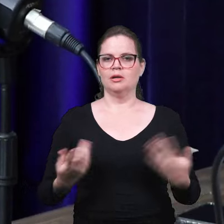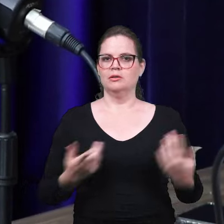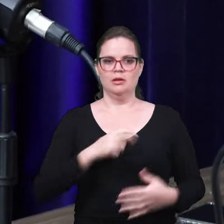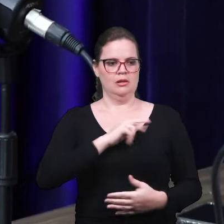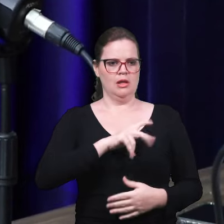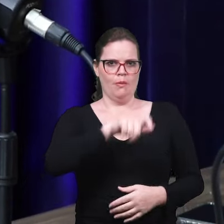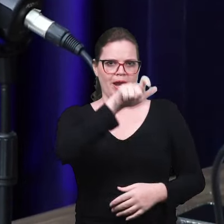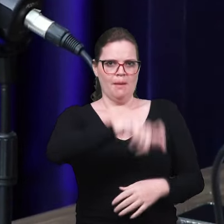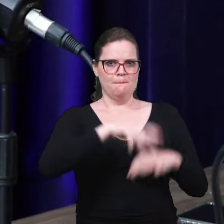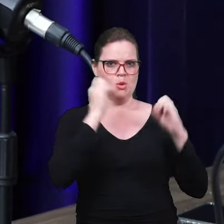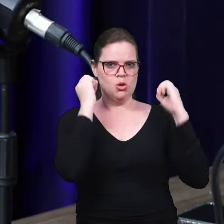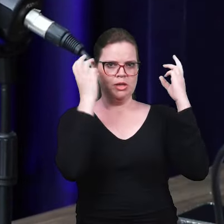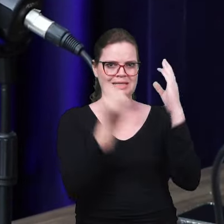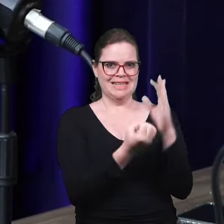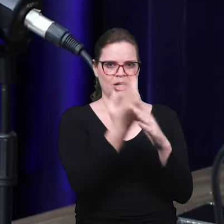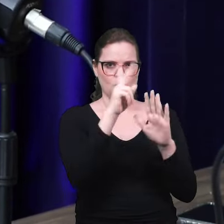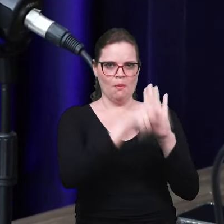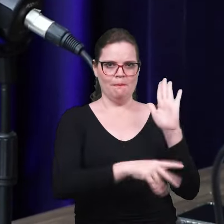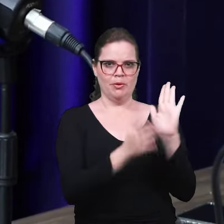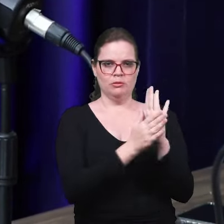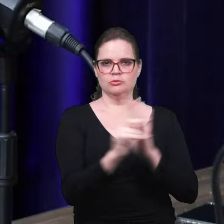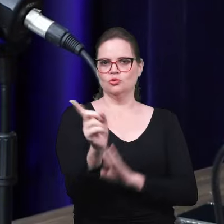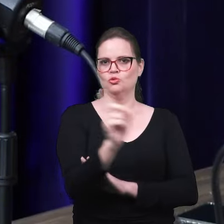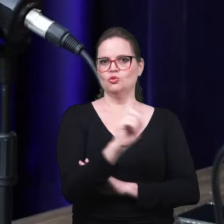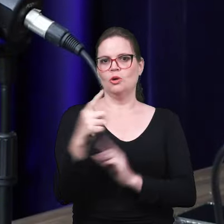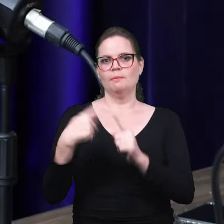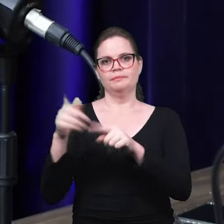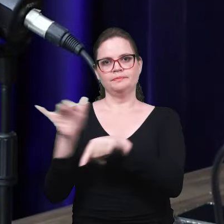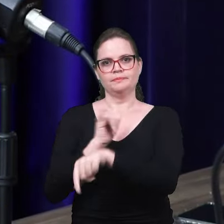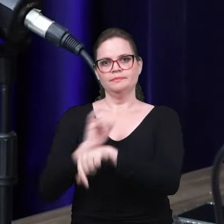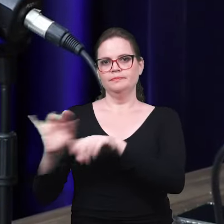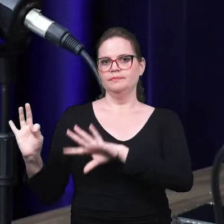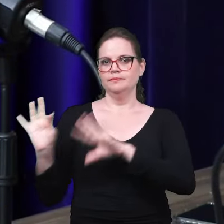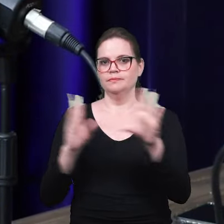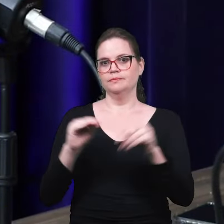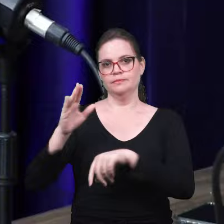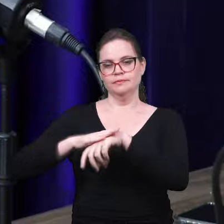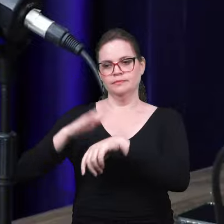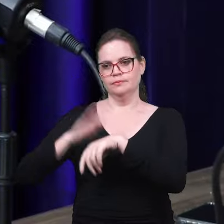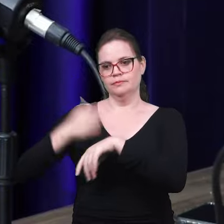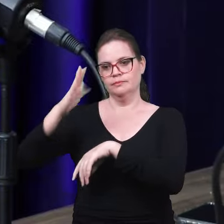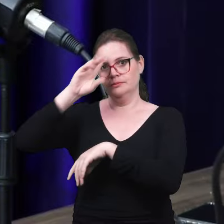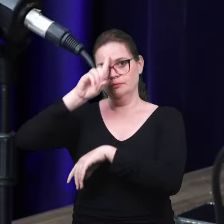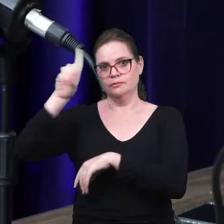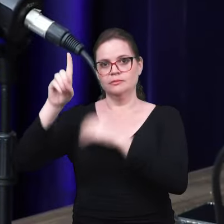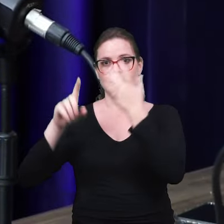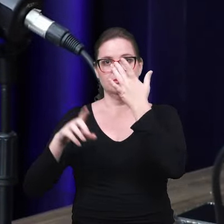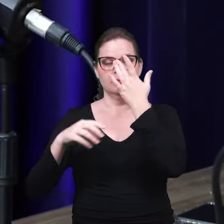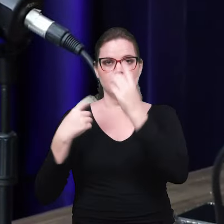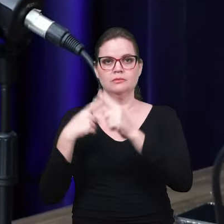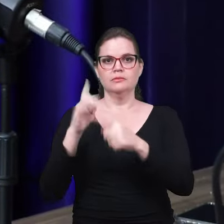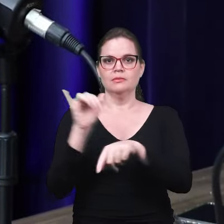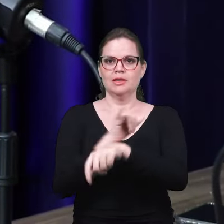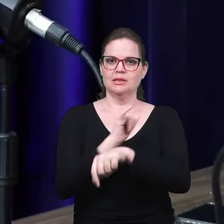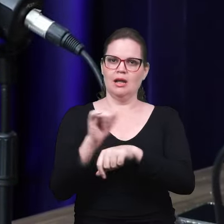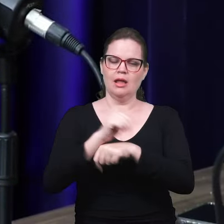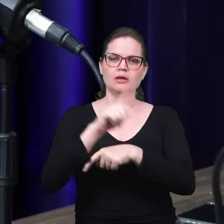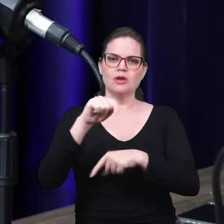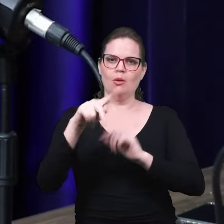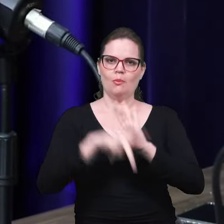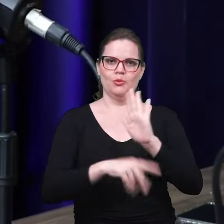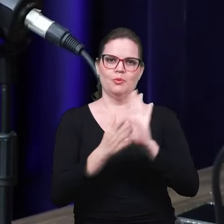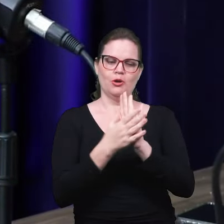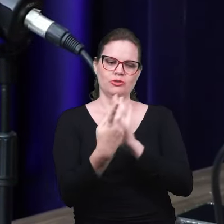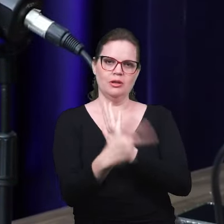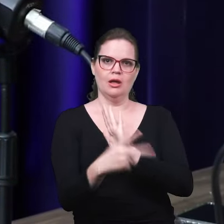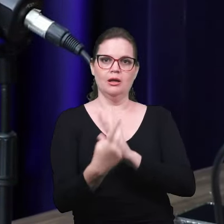de Moisés. Toda a estratégia, todo o projeto, a gente pode dizer que a estratégia, vamos dizer que seja o projeto, né?